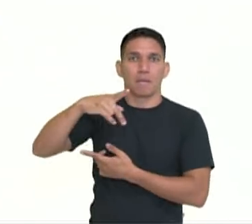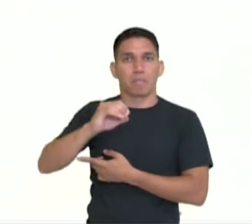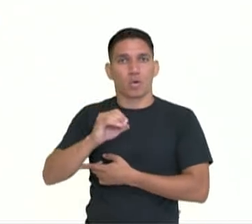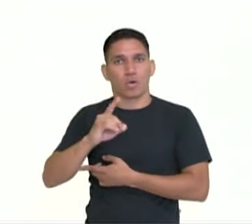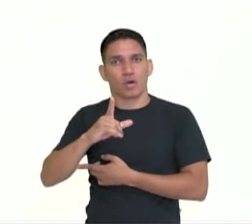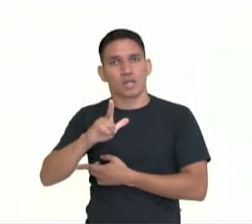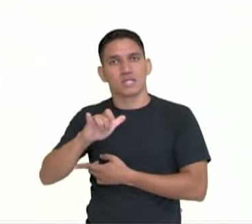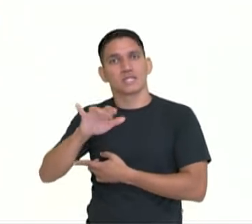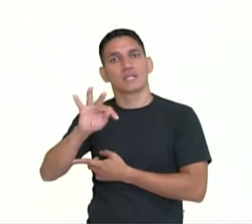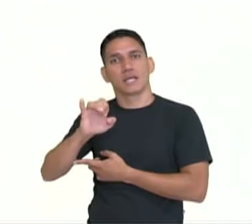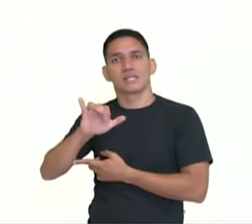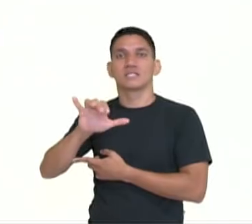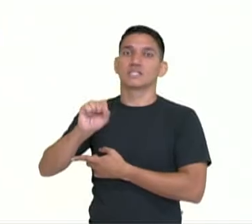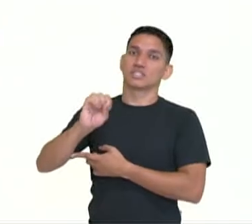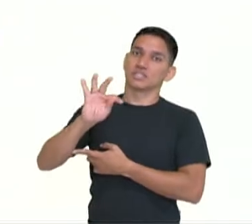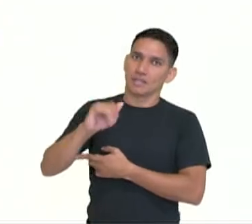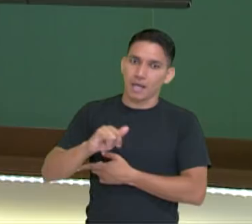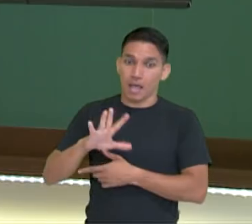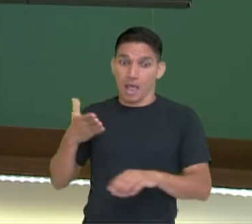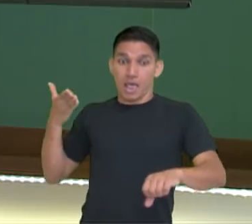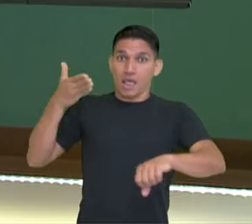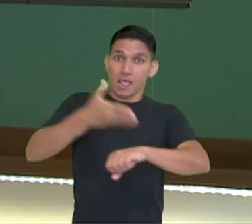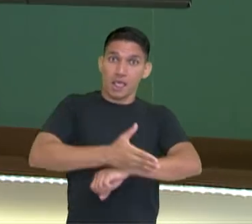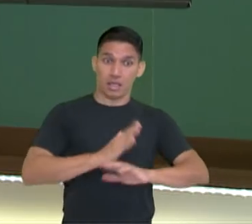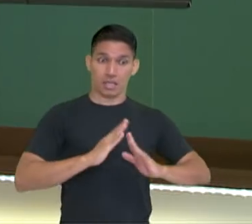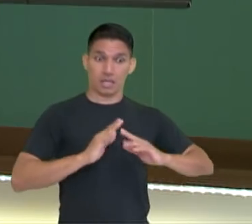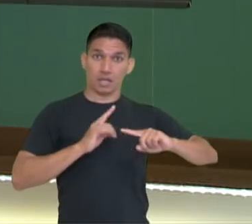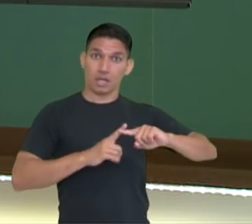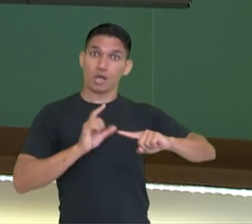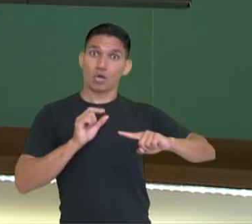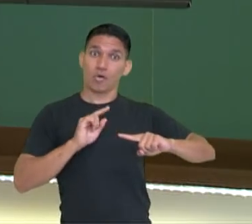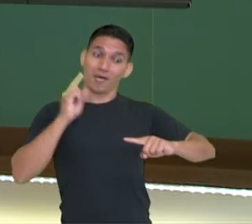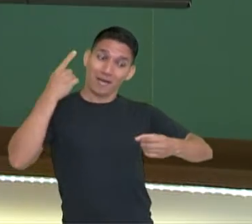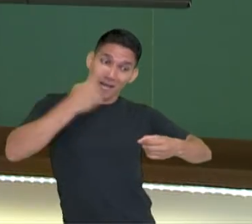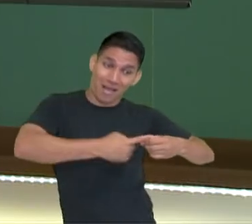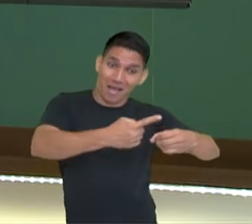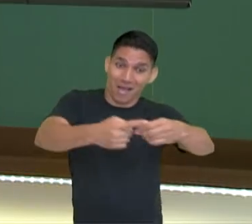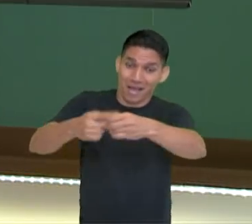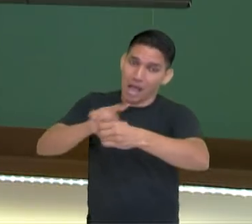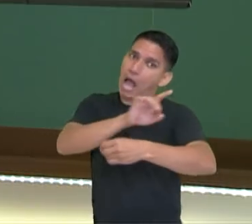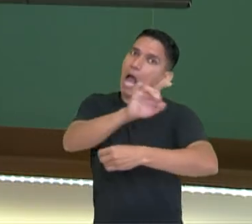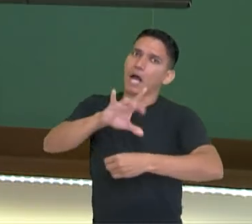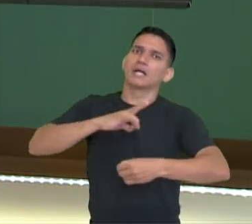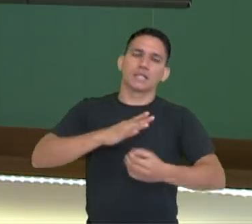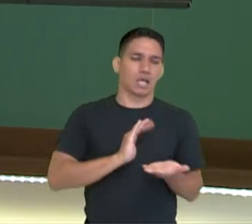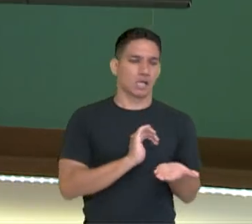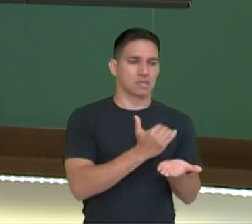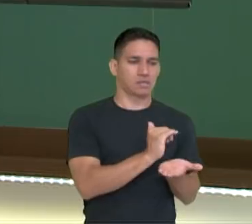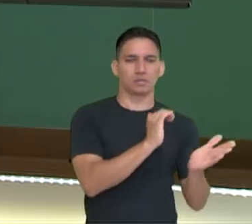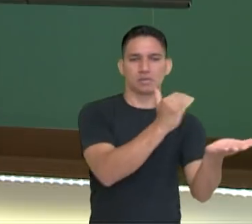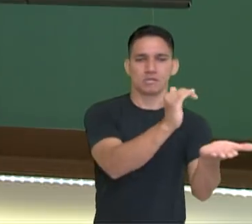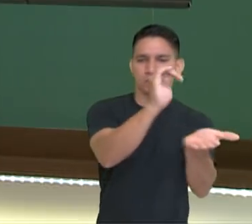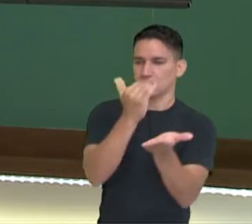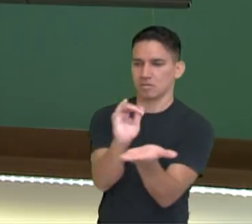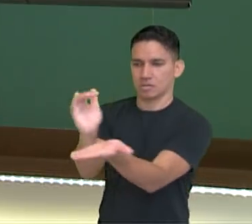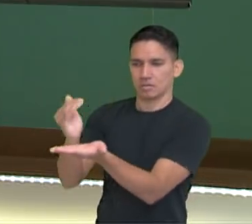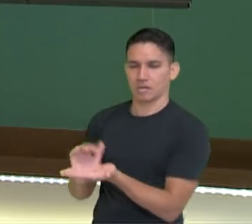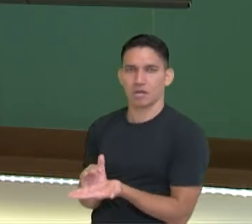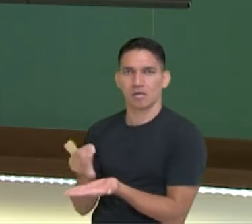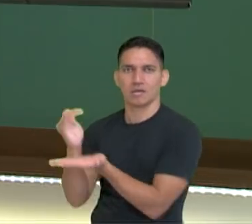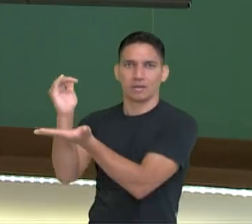centrada nos zigurates. Esse era o templo máximo para eles. Cada cidade tinha seu zigurate, que serviam como